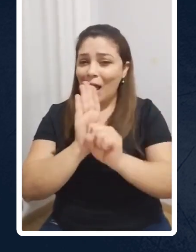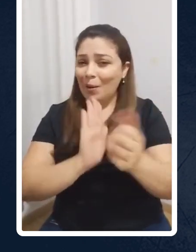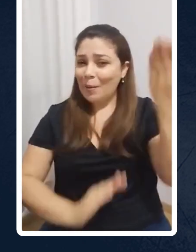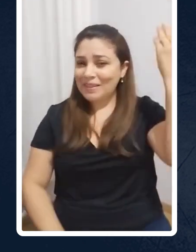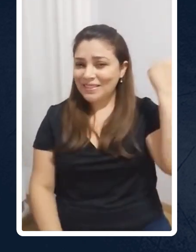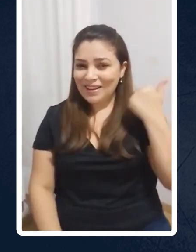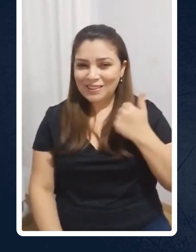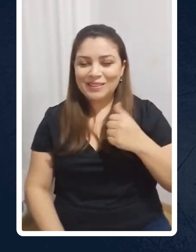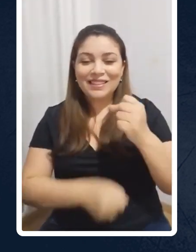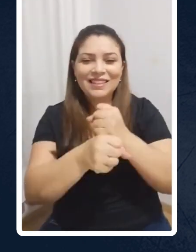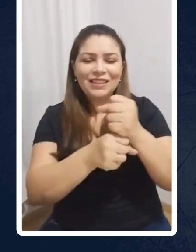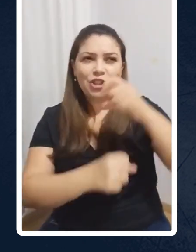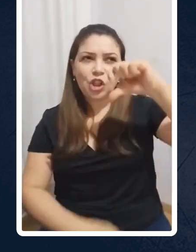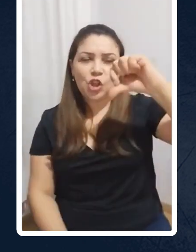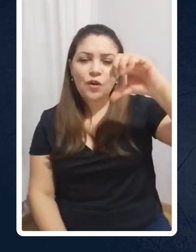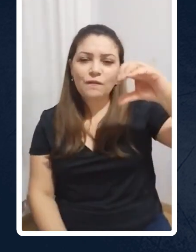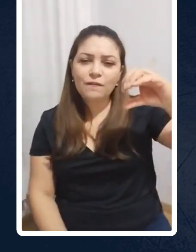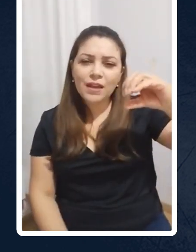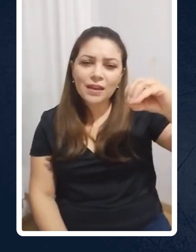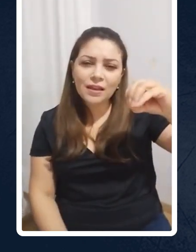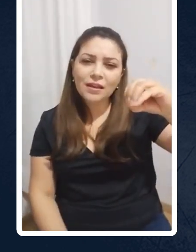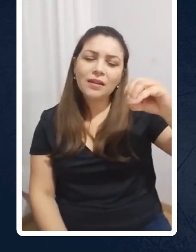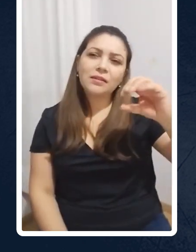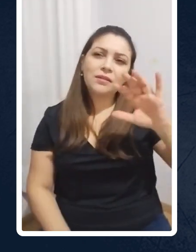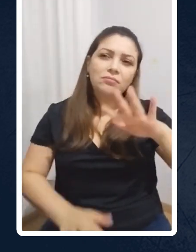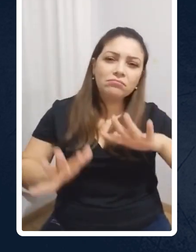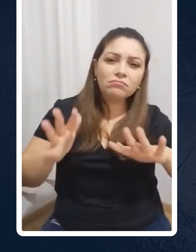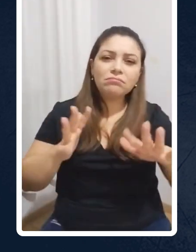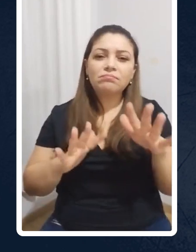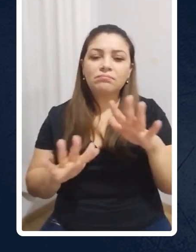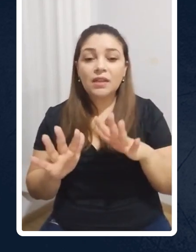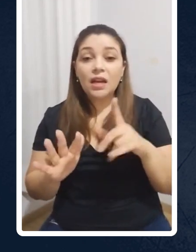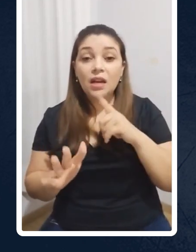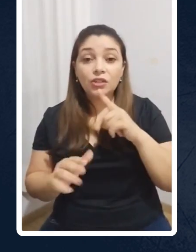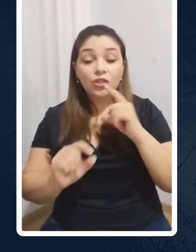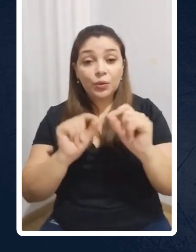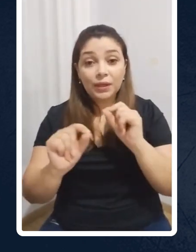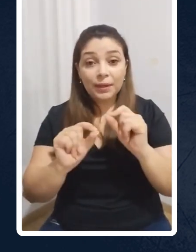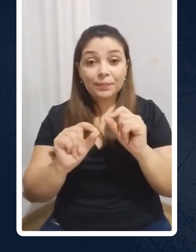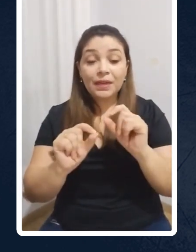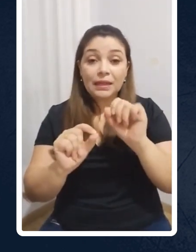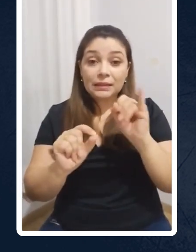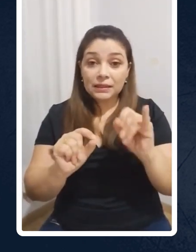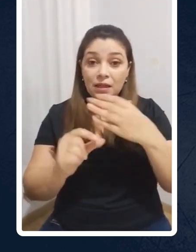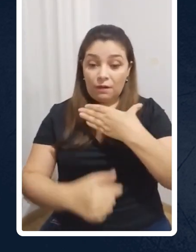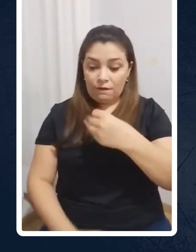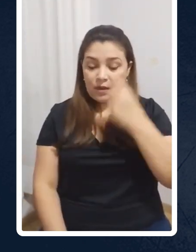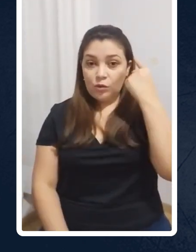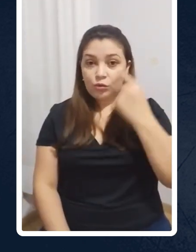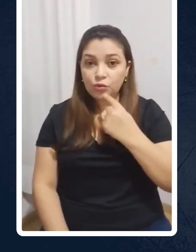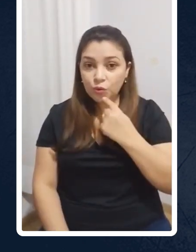90, 2010. Era comum os pais acompanharem filhos surdos à universidade.